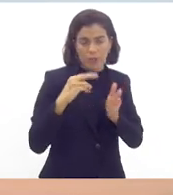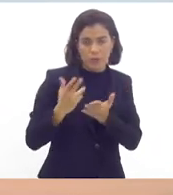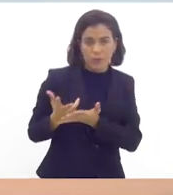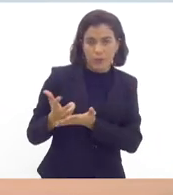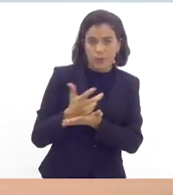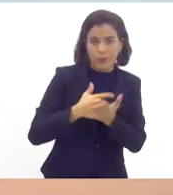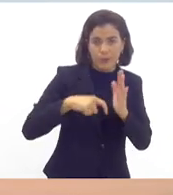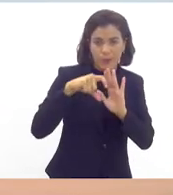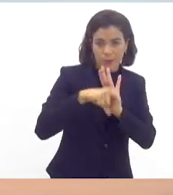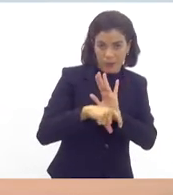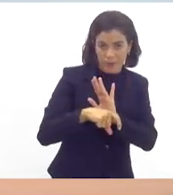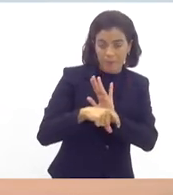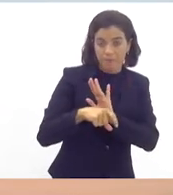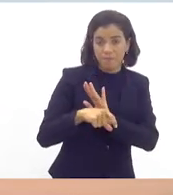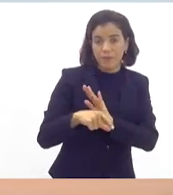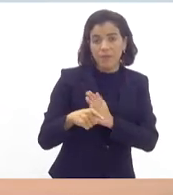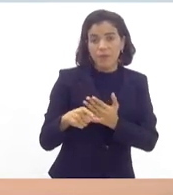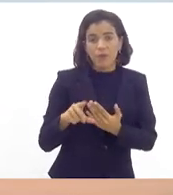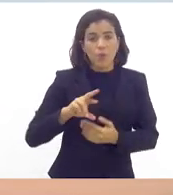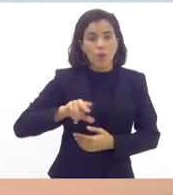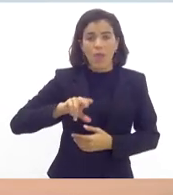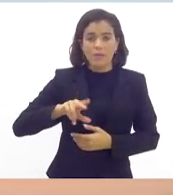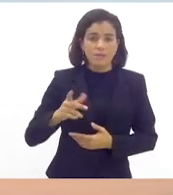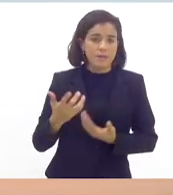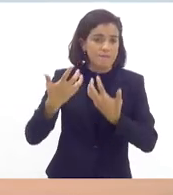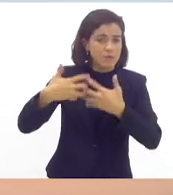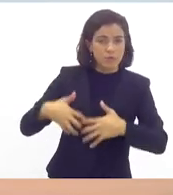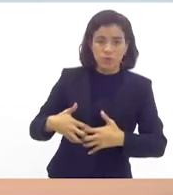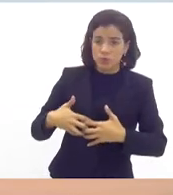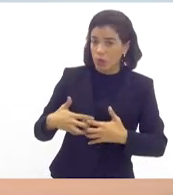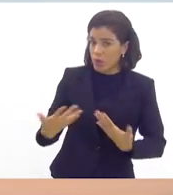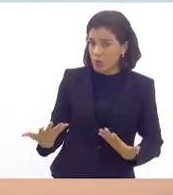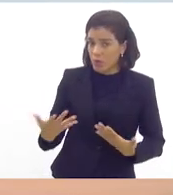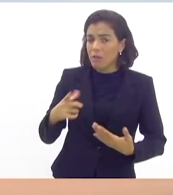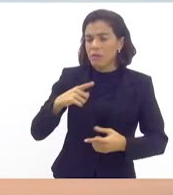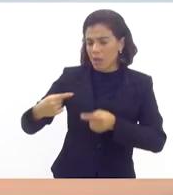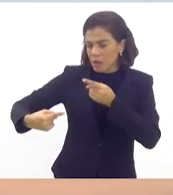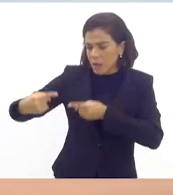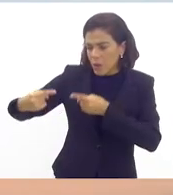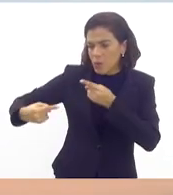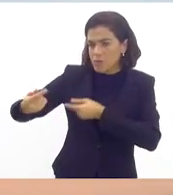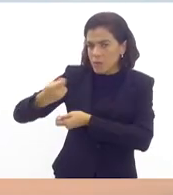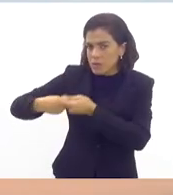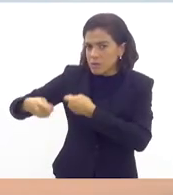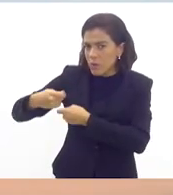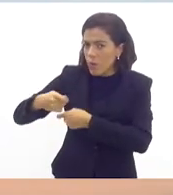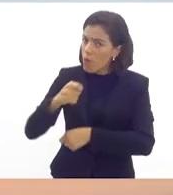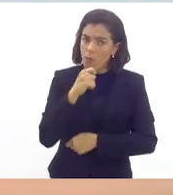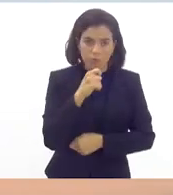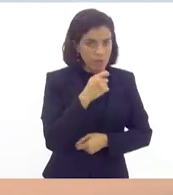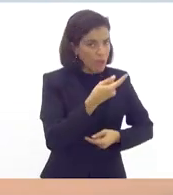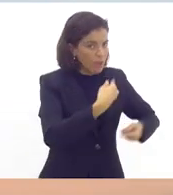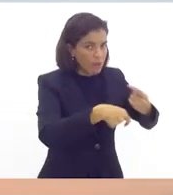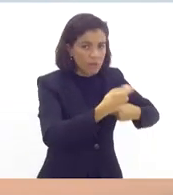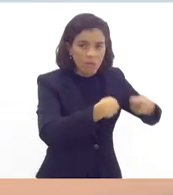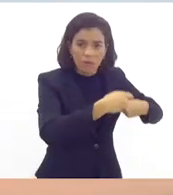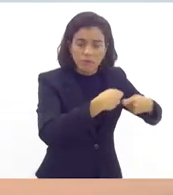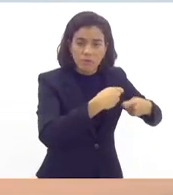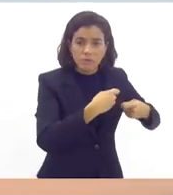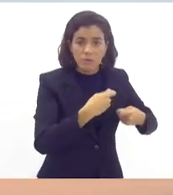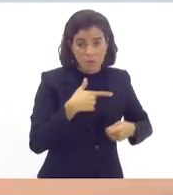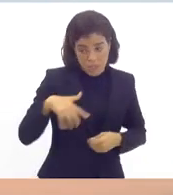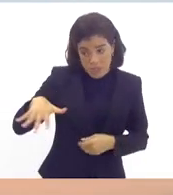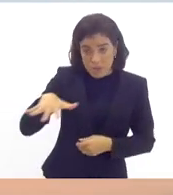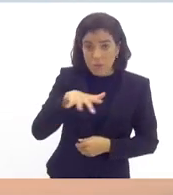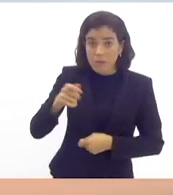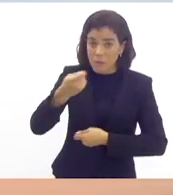assim que funciona. Ou a gente, assim, o deputado entende política, ou tem negociação ou não tem negociação. Espaço para